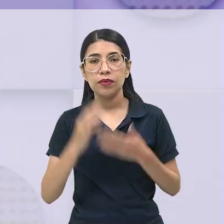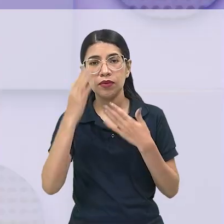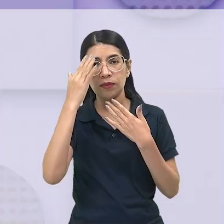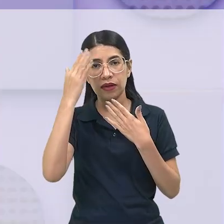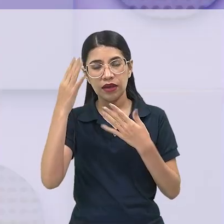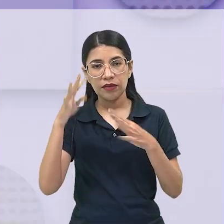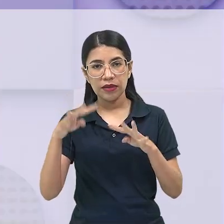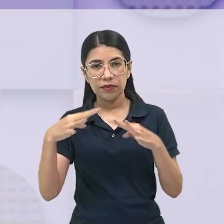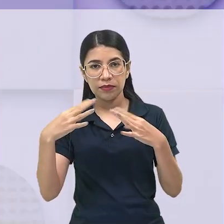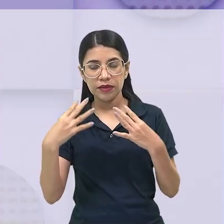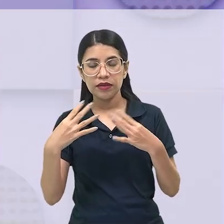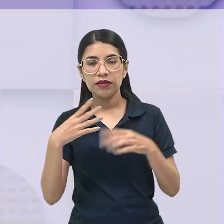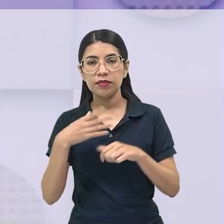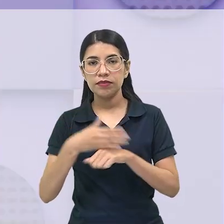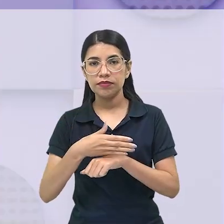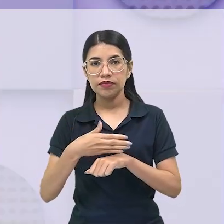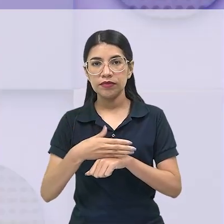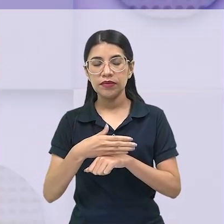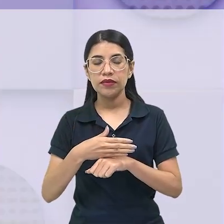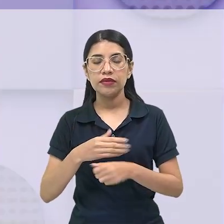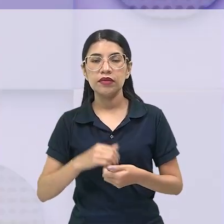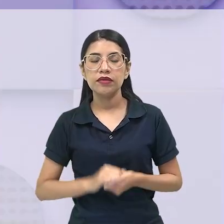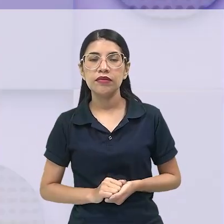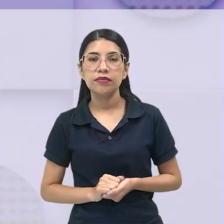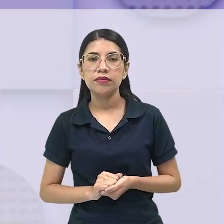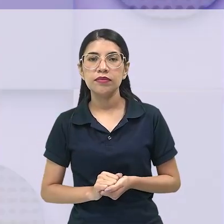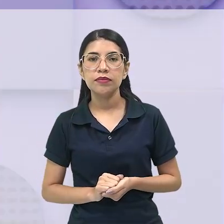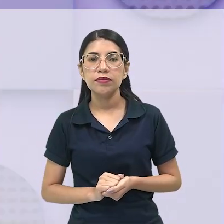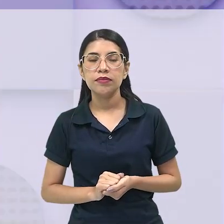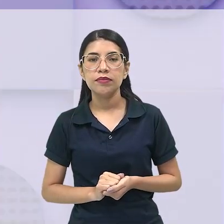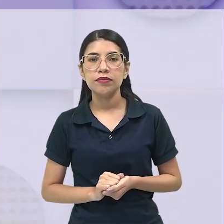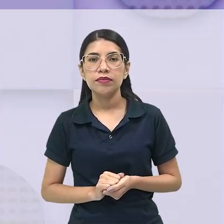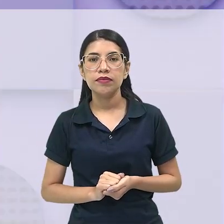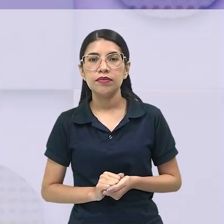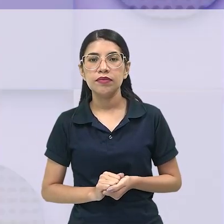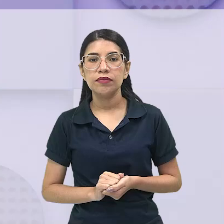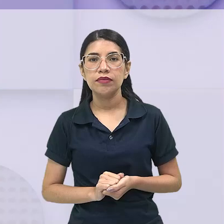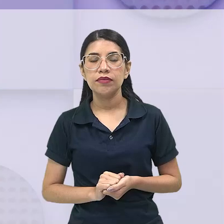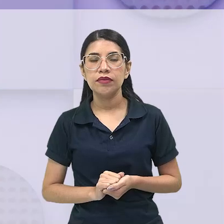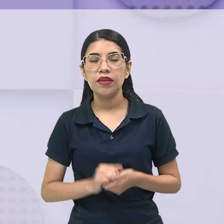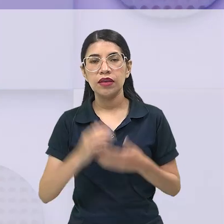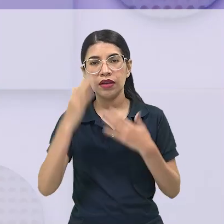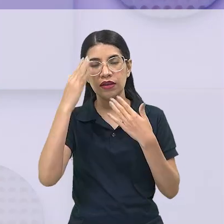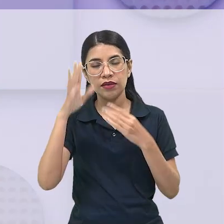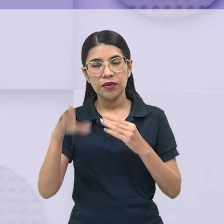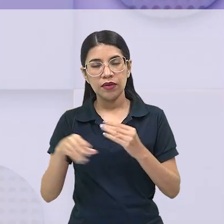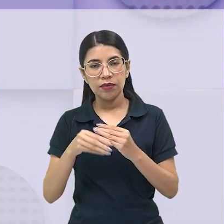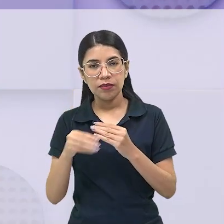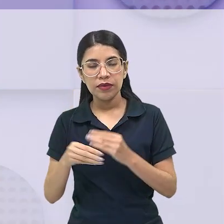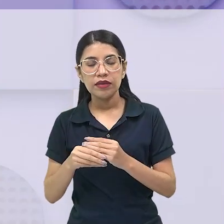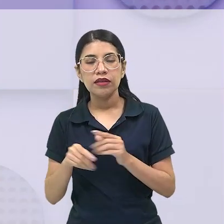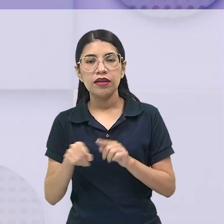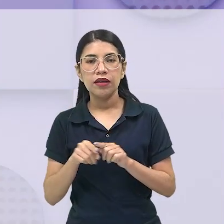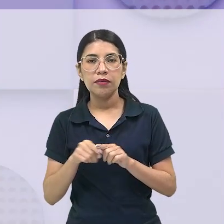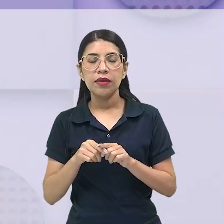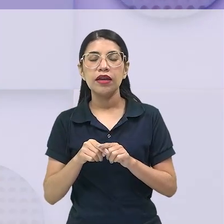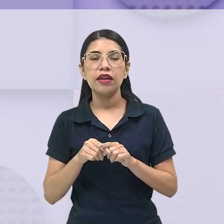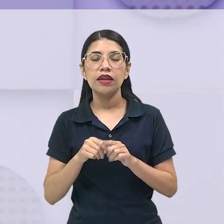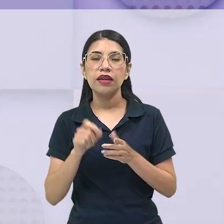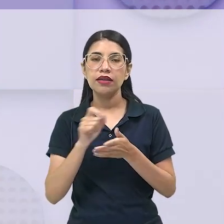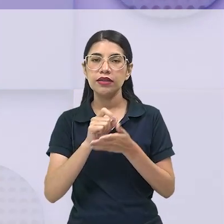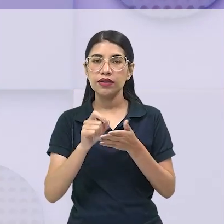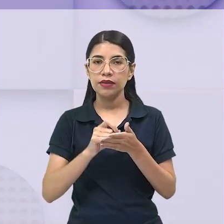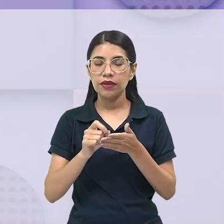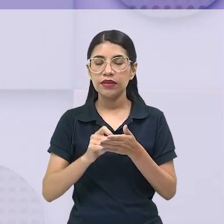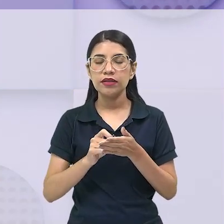obrigado pela sua presença. Agradecemos a sua preciosa contribuição ao longo dessa aula, as